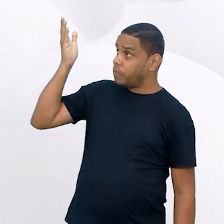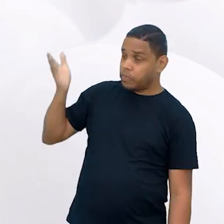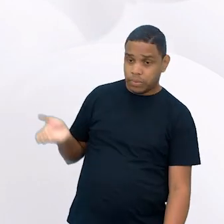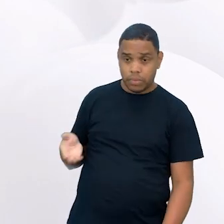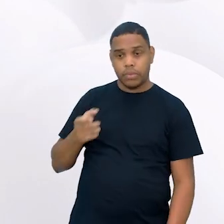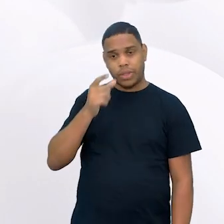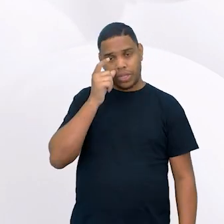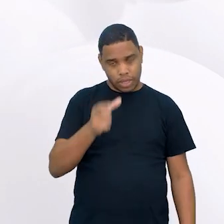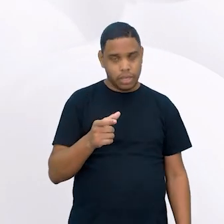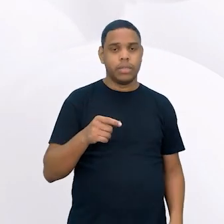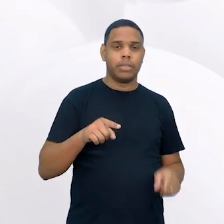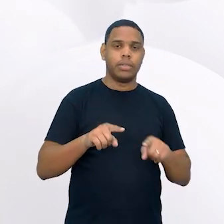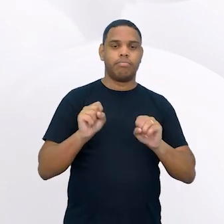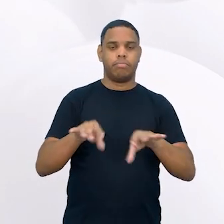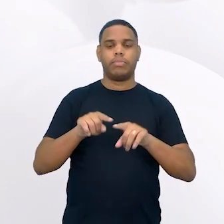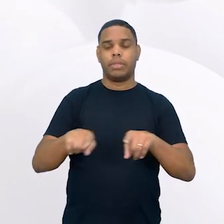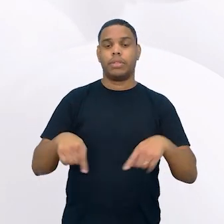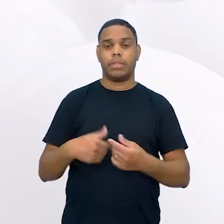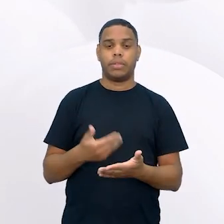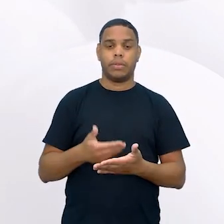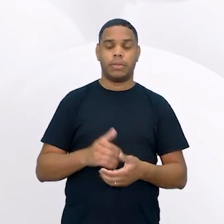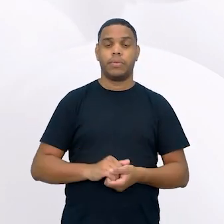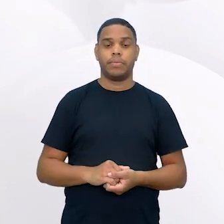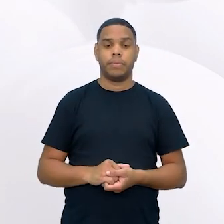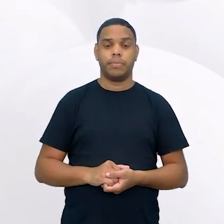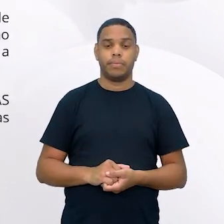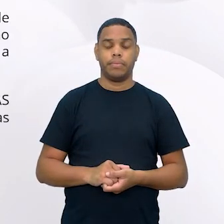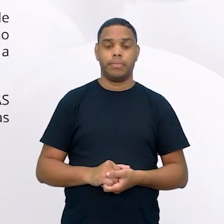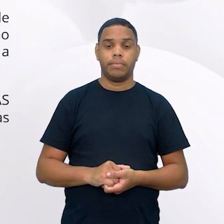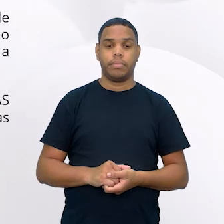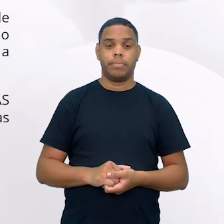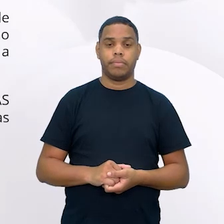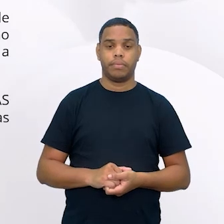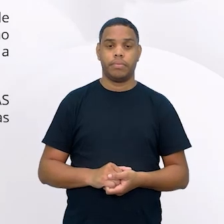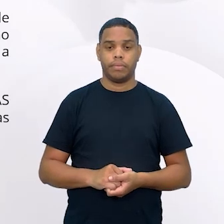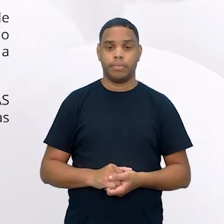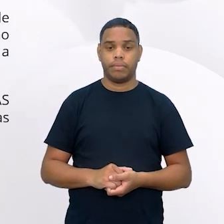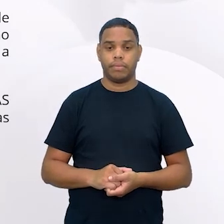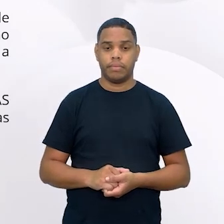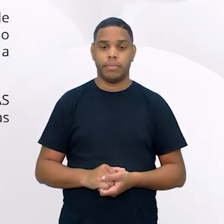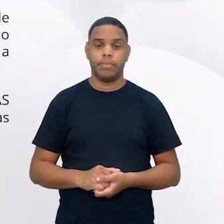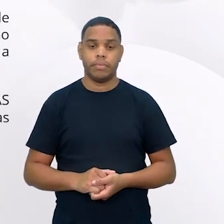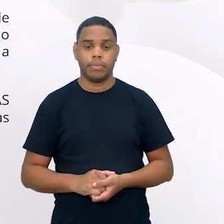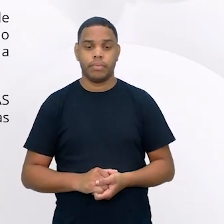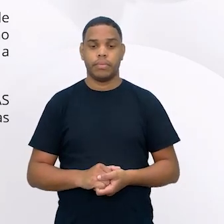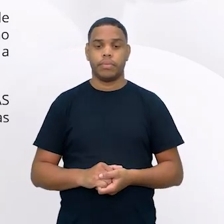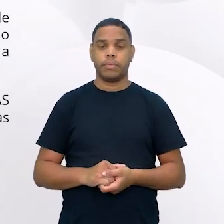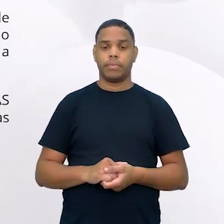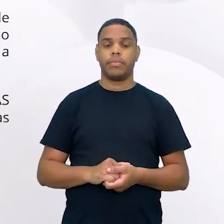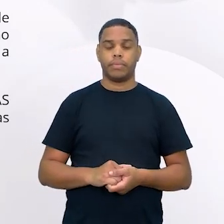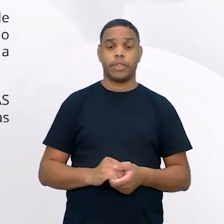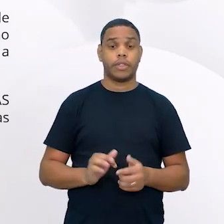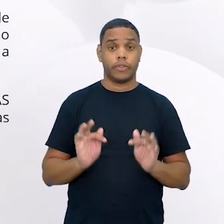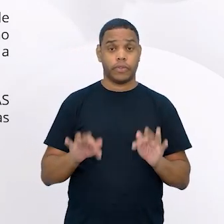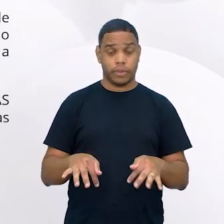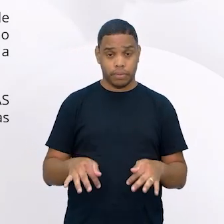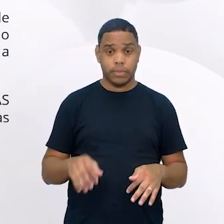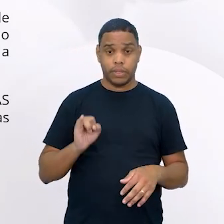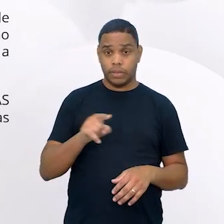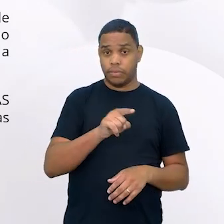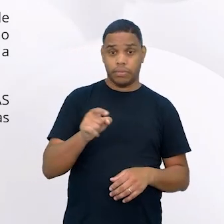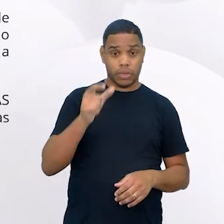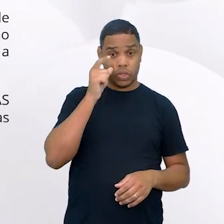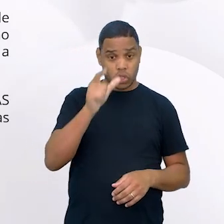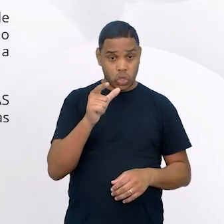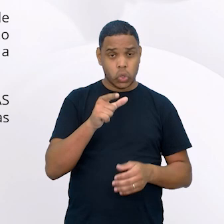se trabalhar nas salas de aula. E, por fim, né, eu acho que para quem tiver